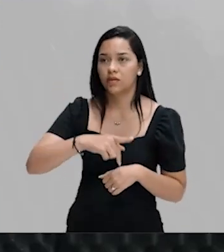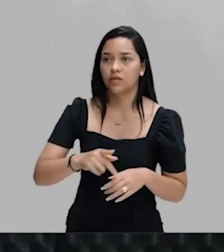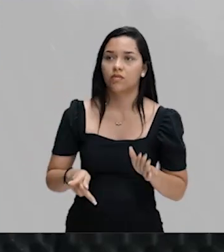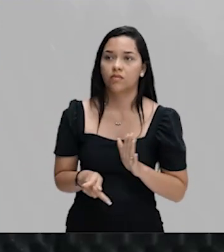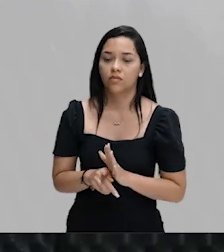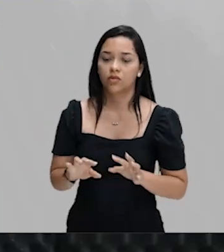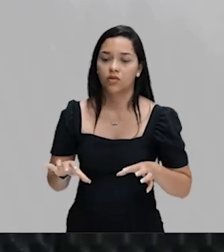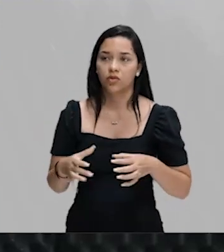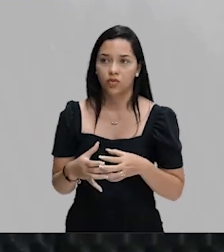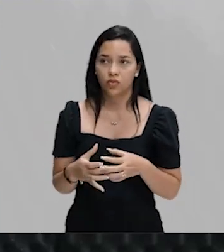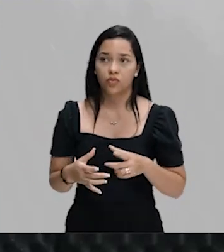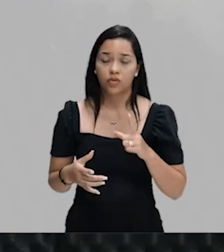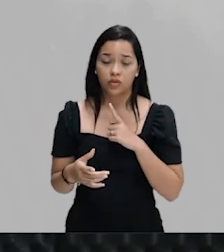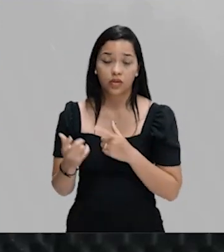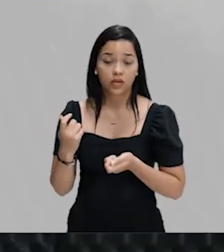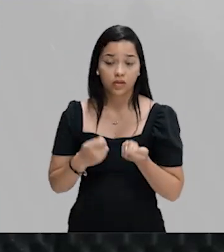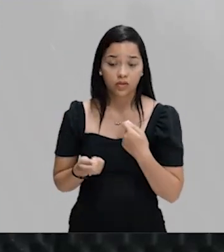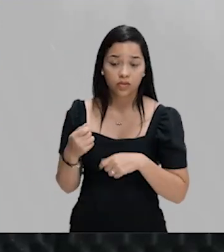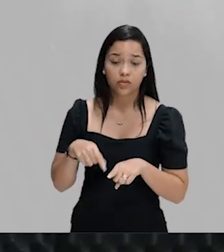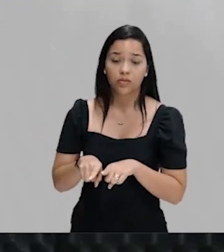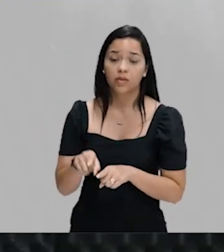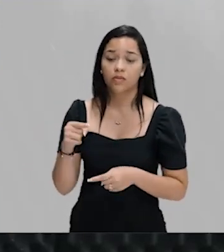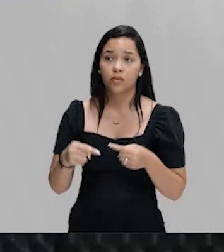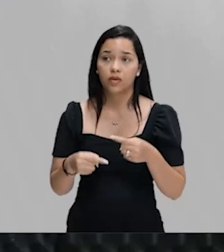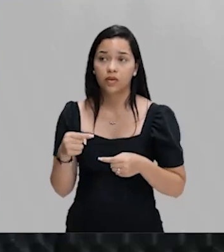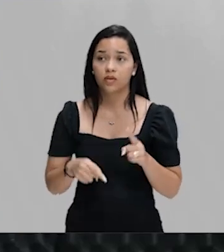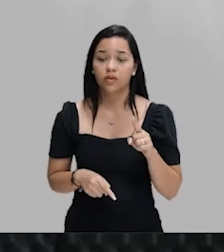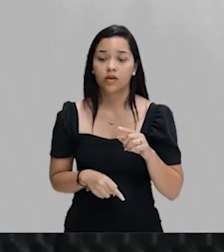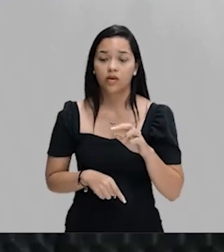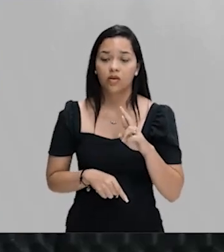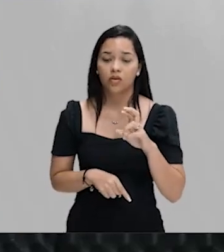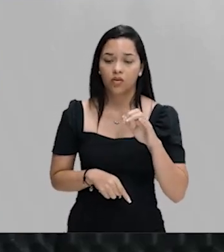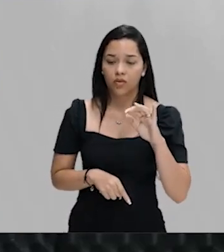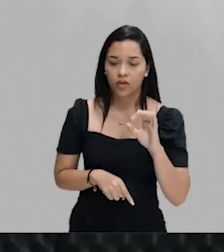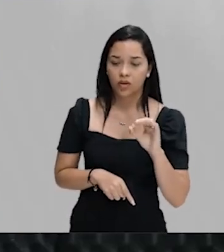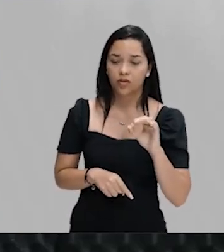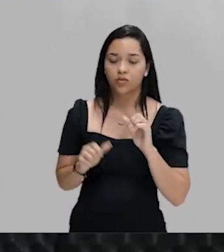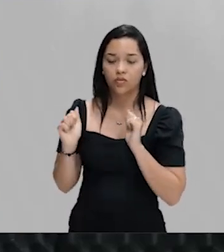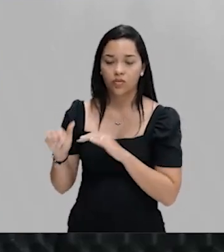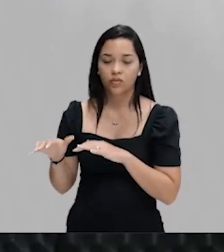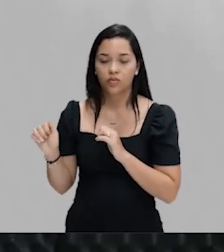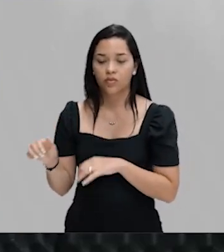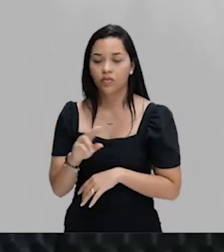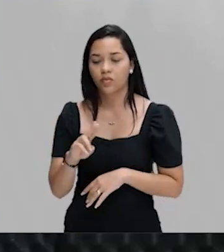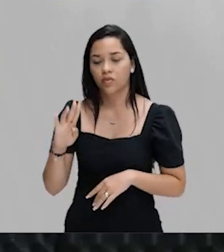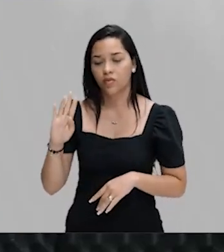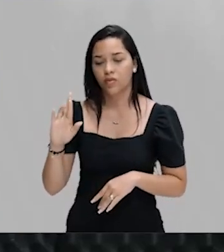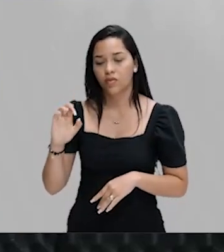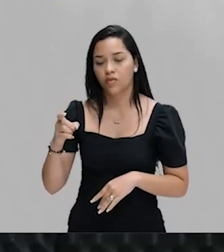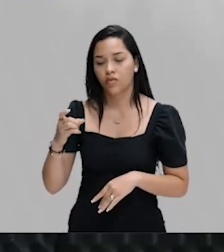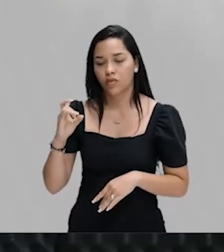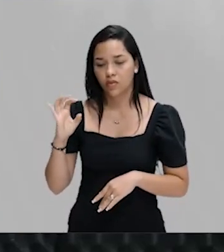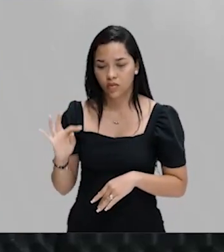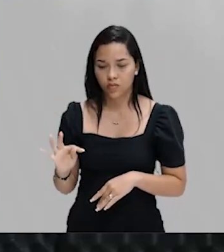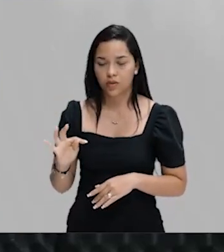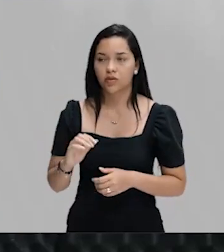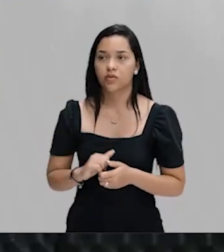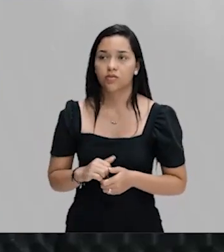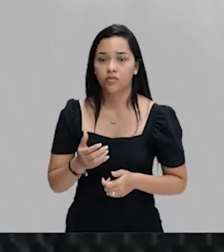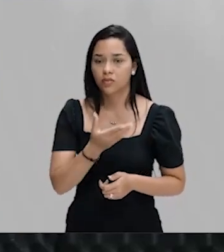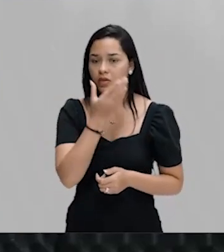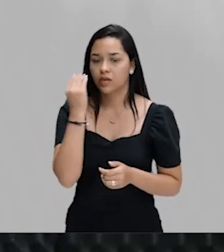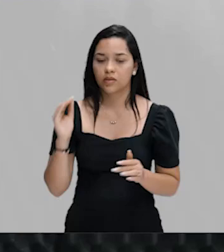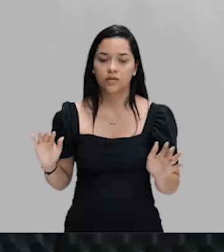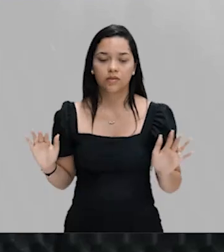do bloco econômico a nível econômico e político, que é o Reino Unido. Processo esse chamado de Brexit, tá certo? Não esquece esse